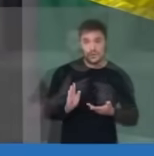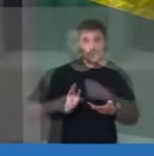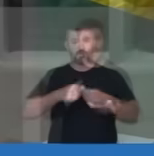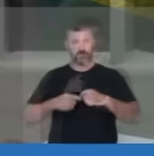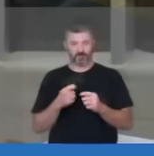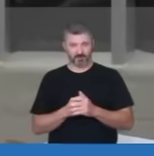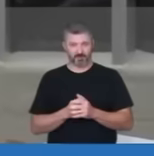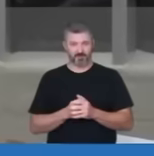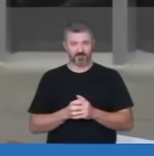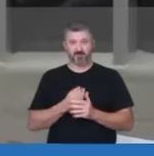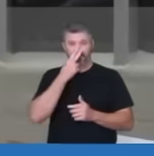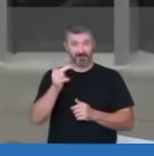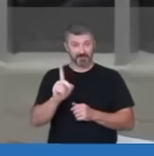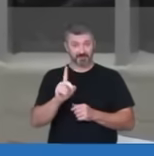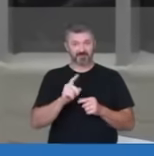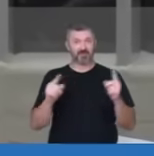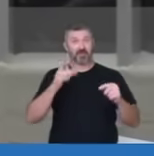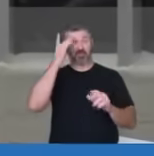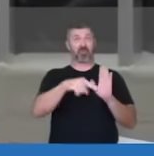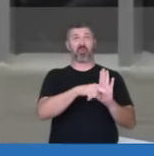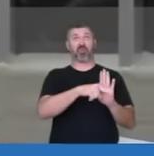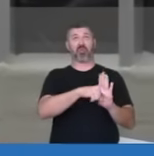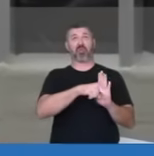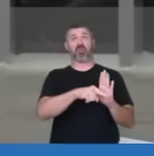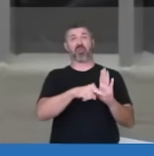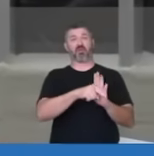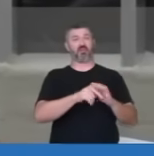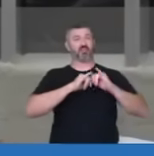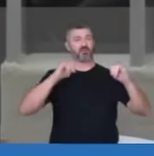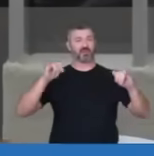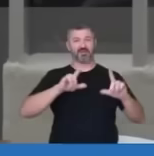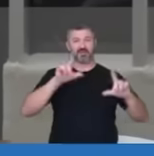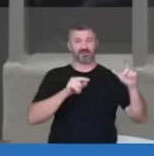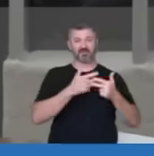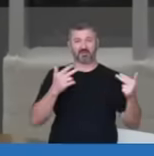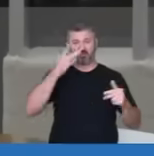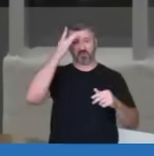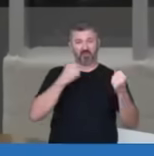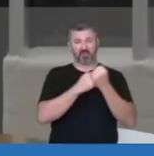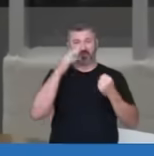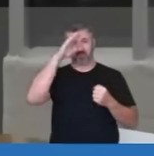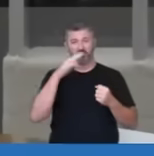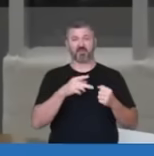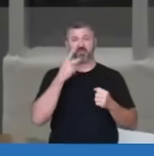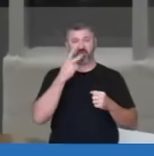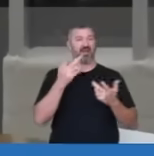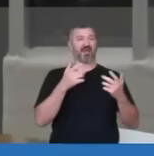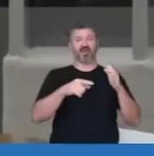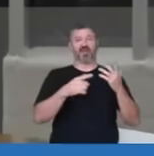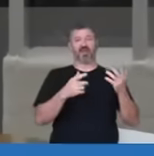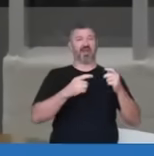meus amigos. Parece que não, mas esse negativismo que a gente vê na grande mídia e entre bolsonaristas, e dizer que a economia vai